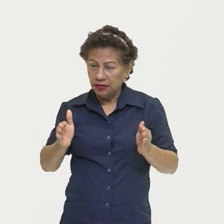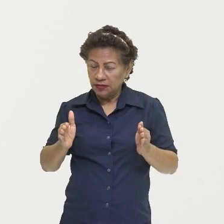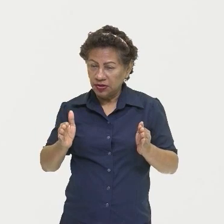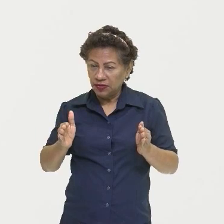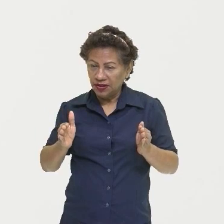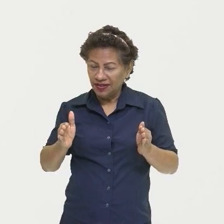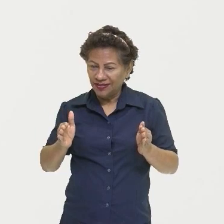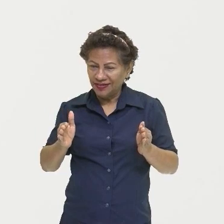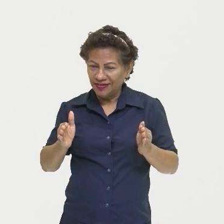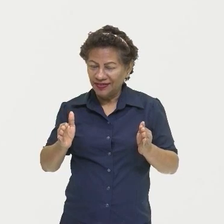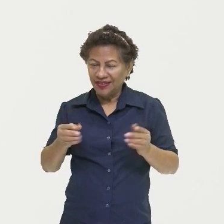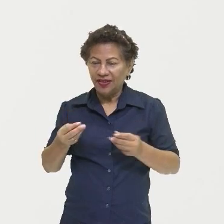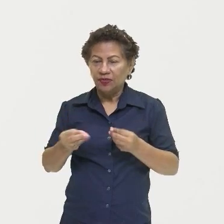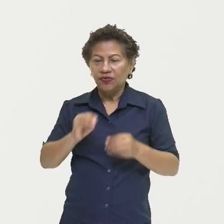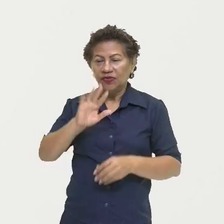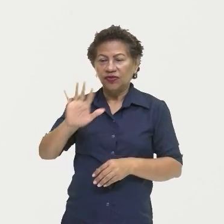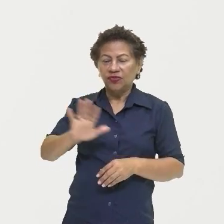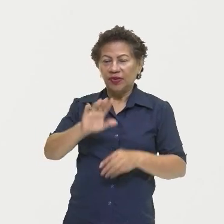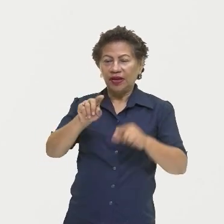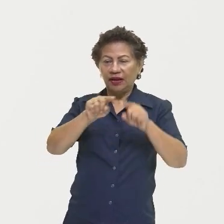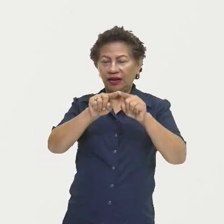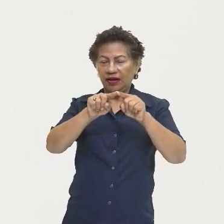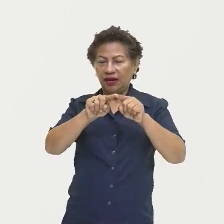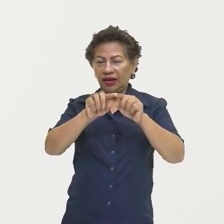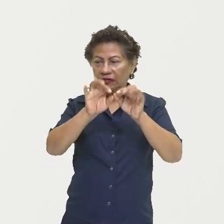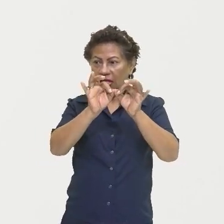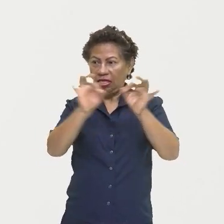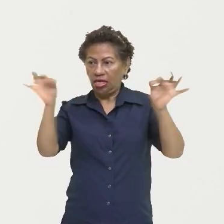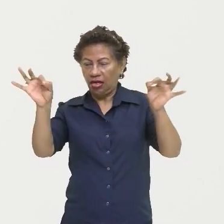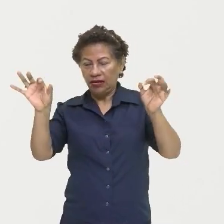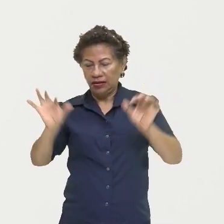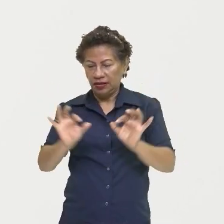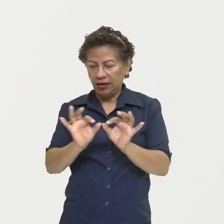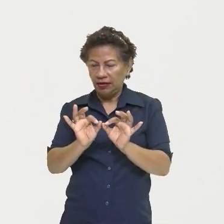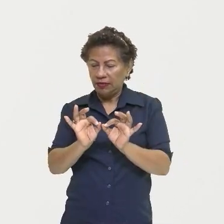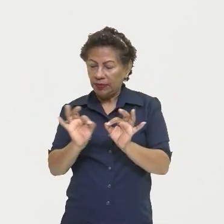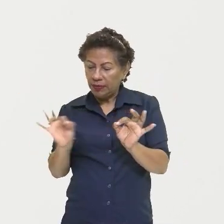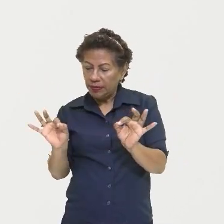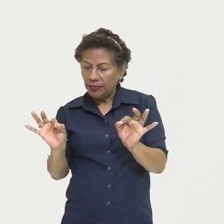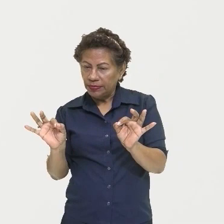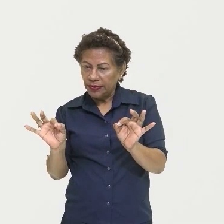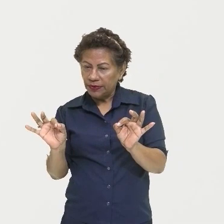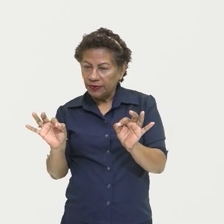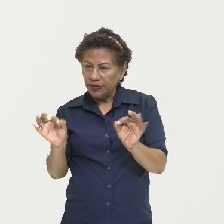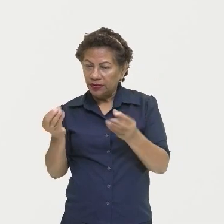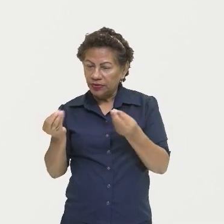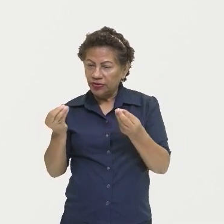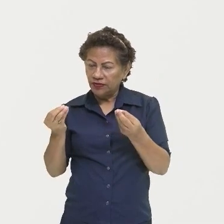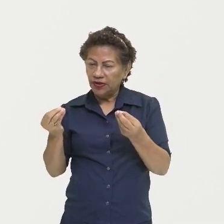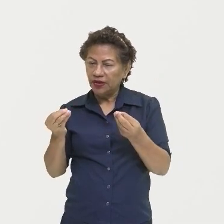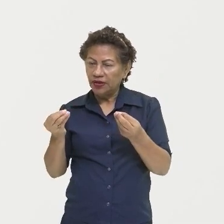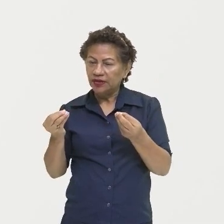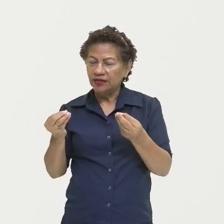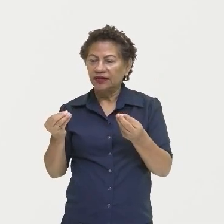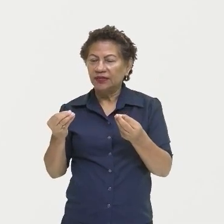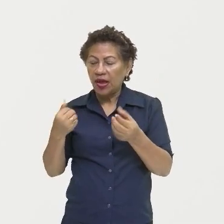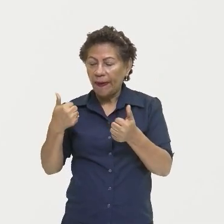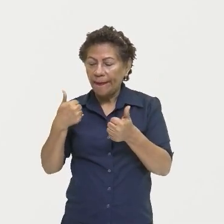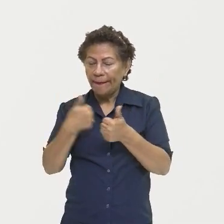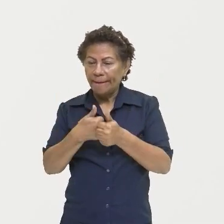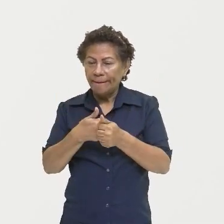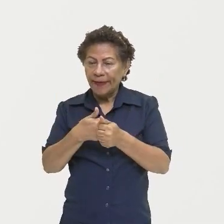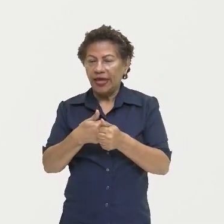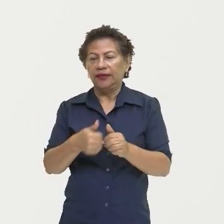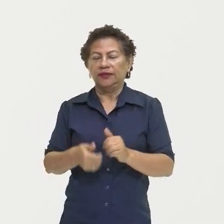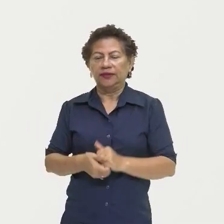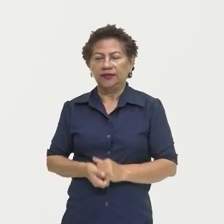ele fosse diminuindo a distância entre a América do Sul, entre a África, parece que está mais perto, né? Isso a gente vai entender aqui no